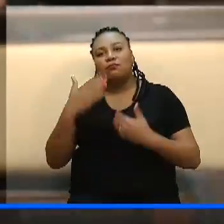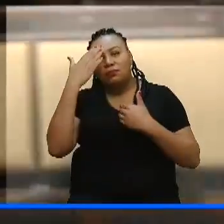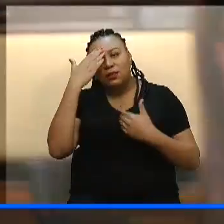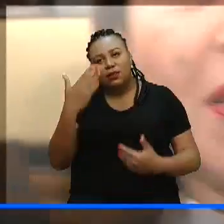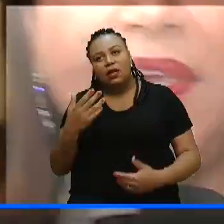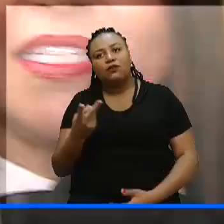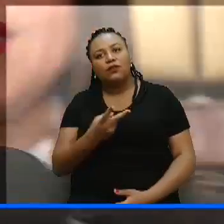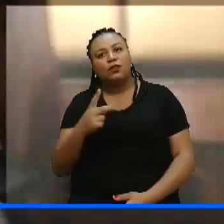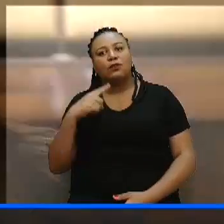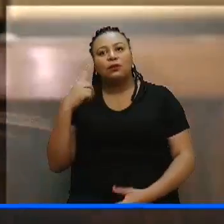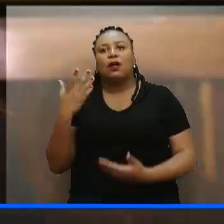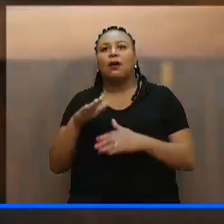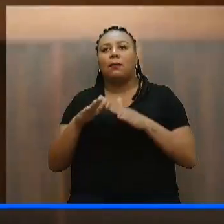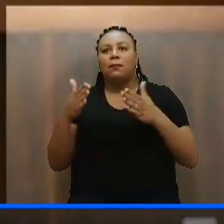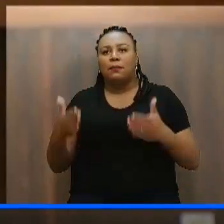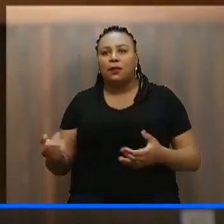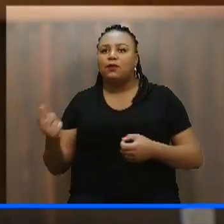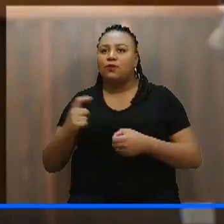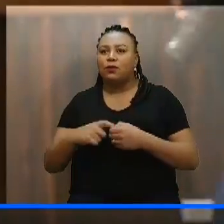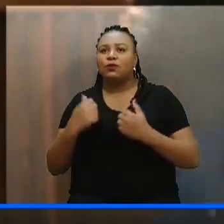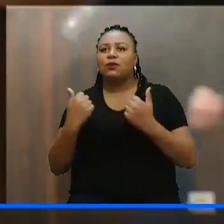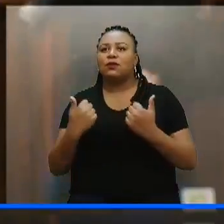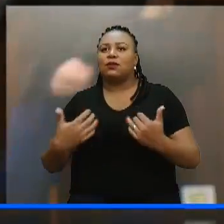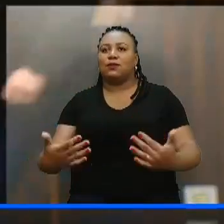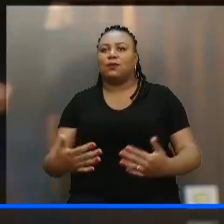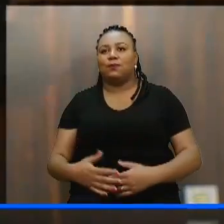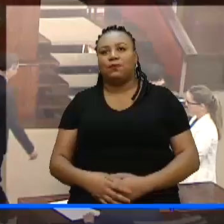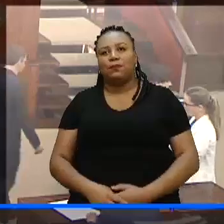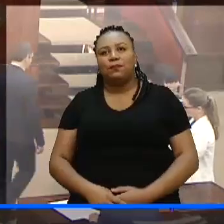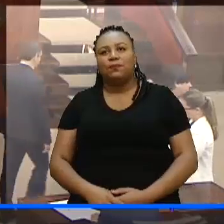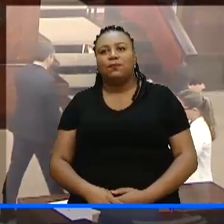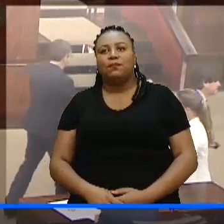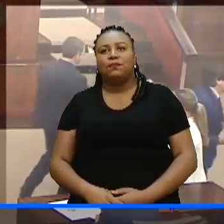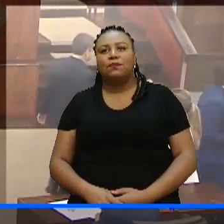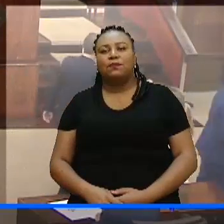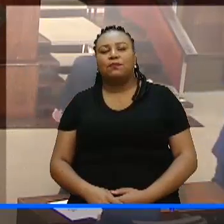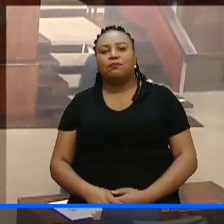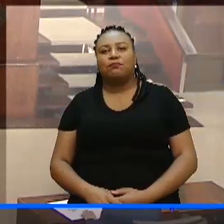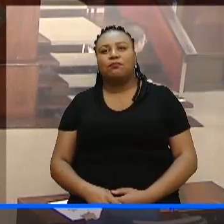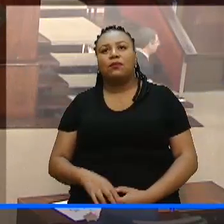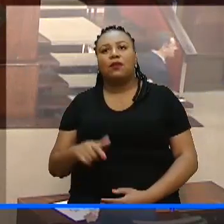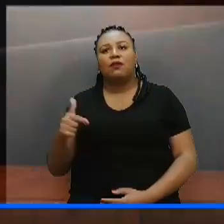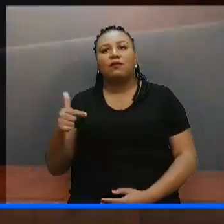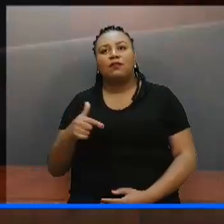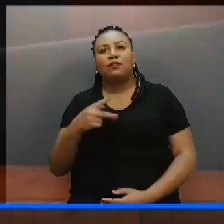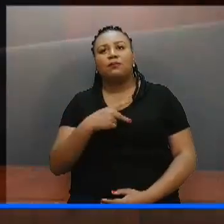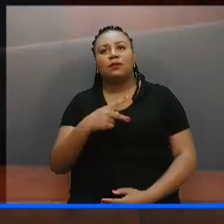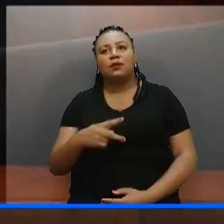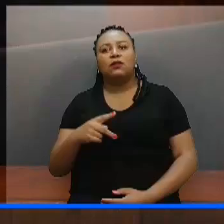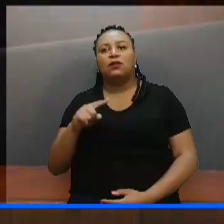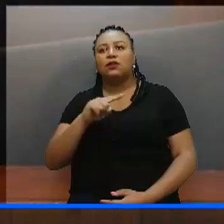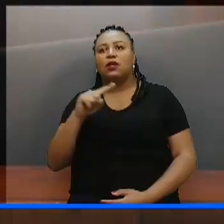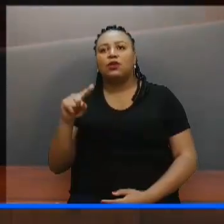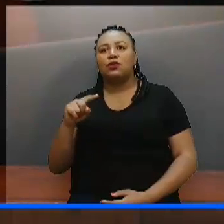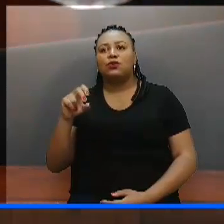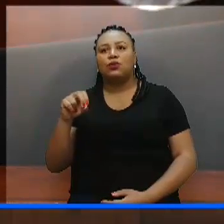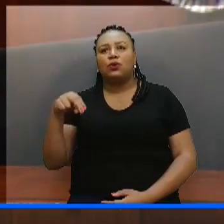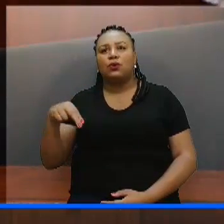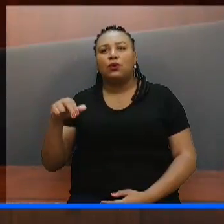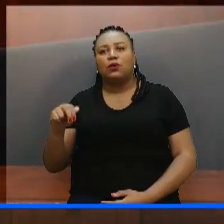deputados vamos à mesa que está reiniciando a sessão plenária nessas áreas a gente na zona sul a prefeita de